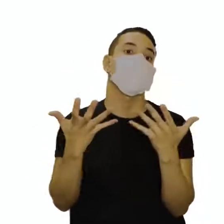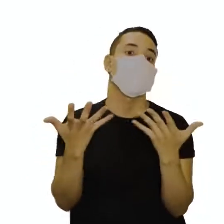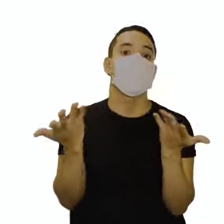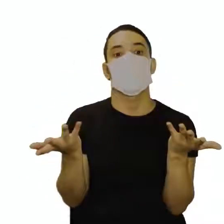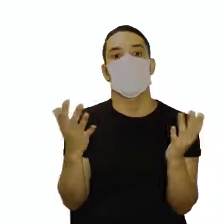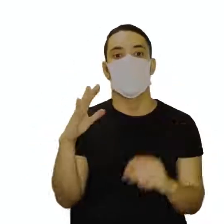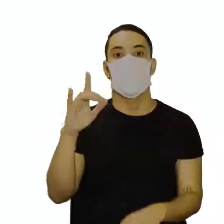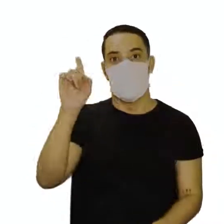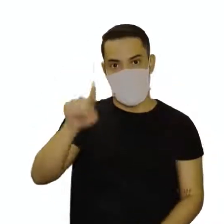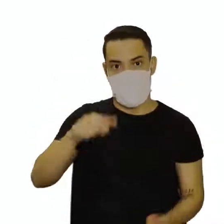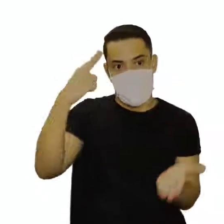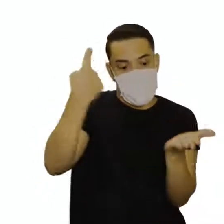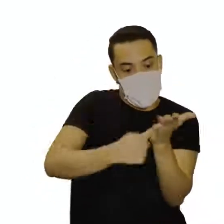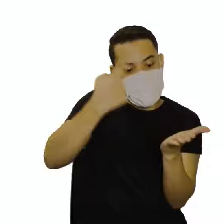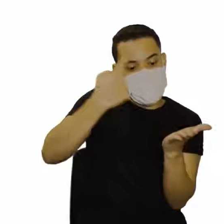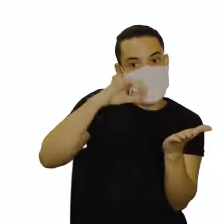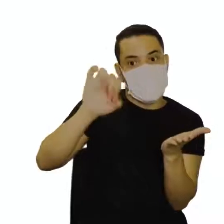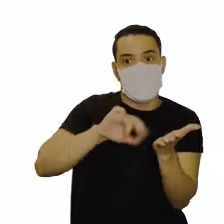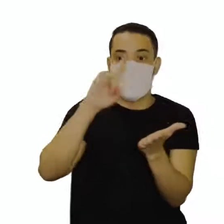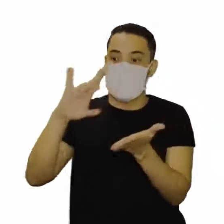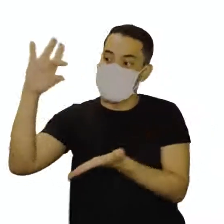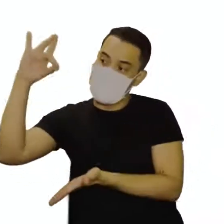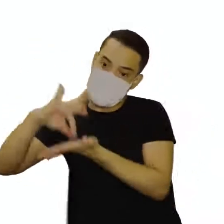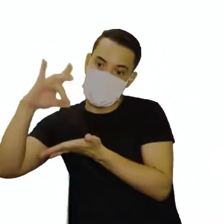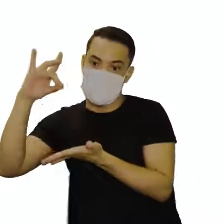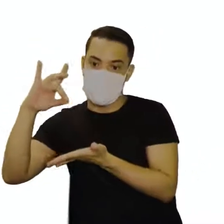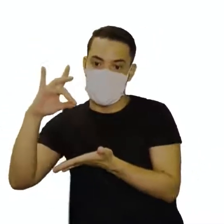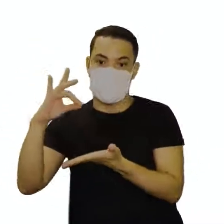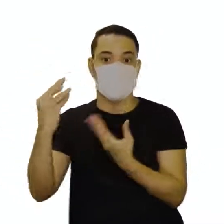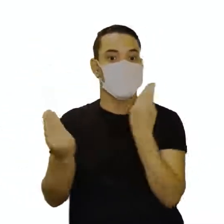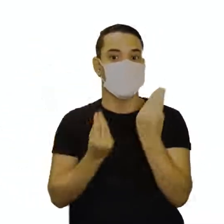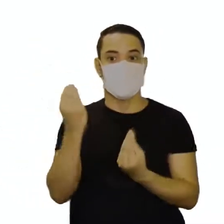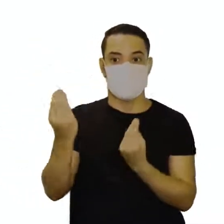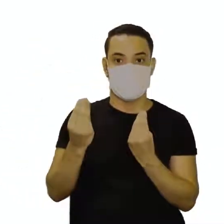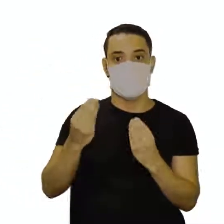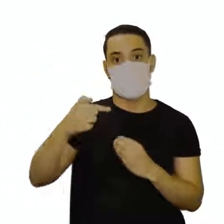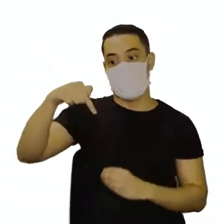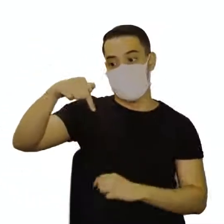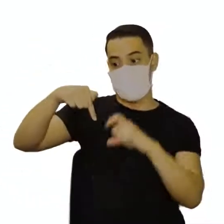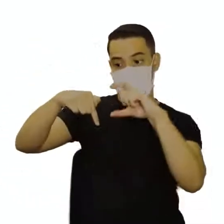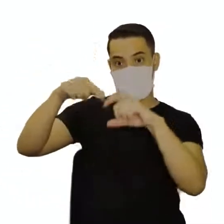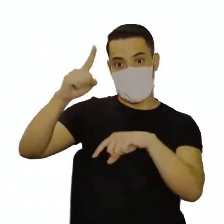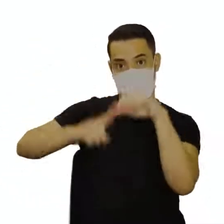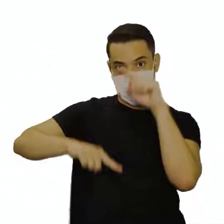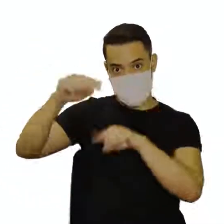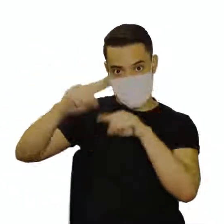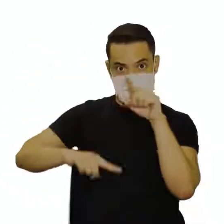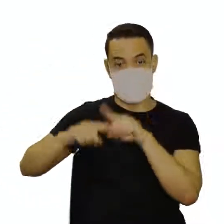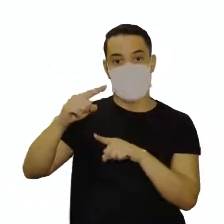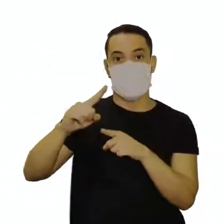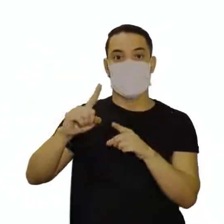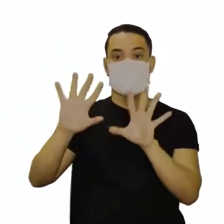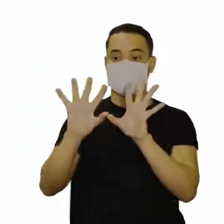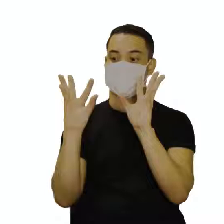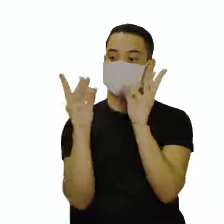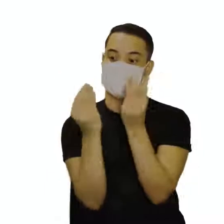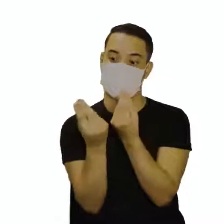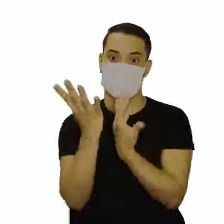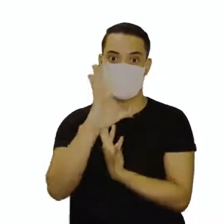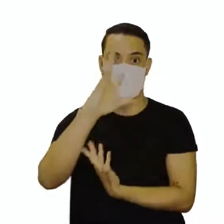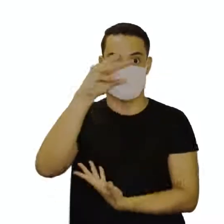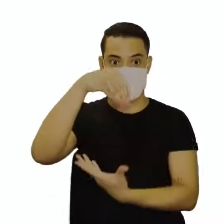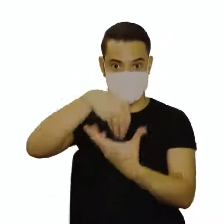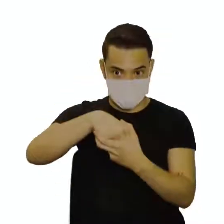sentido real do movimento dos elétrons, das cargas portadoras, as partículas portadoras